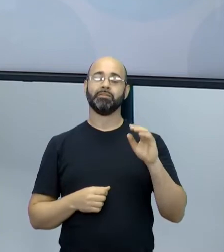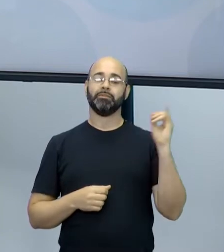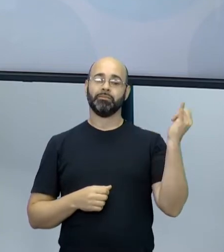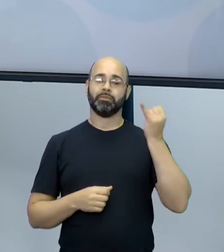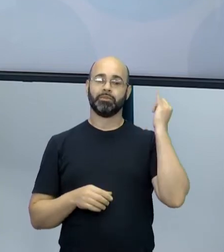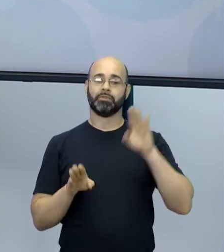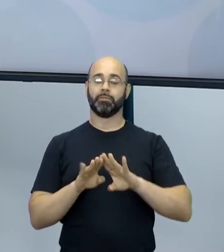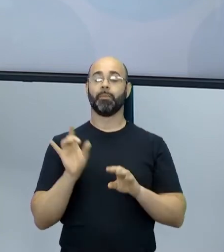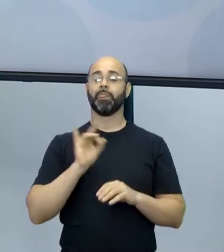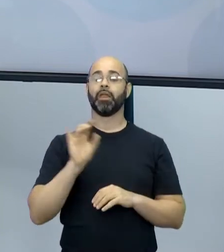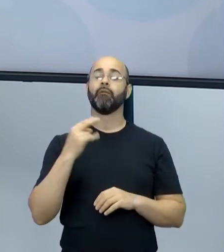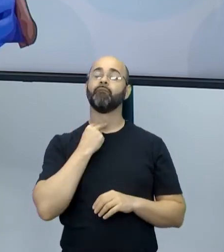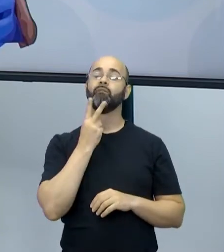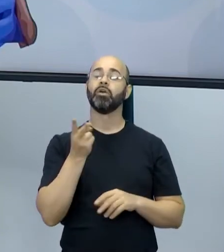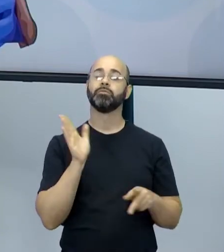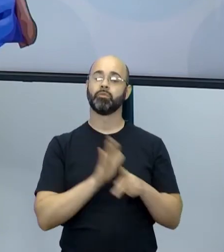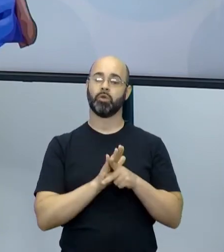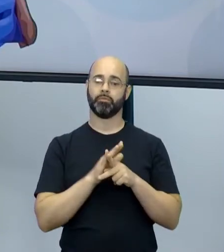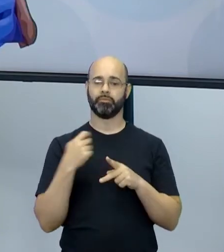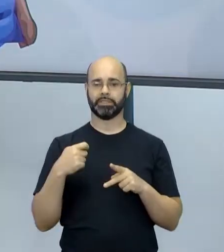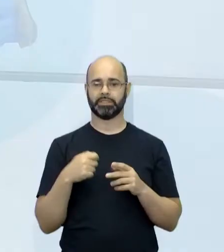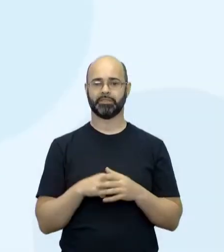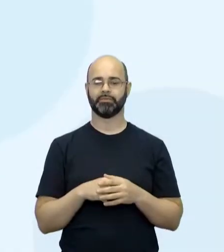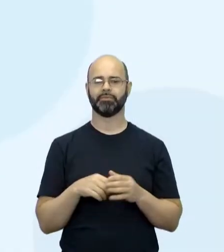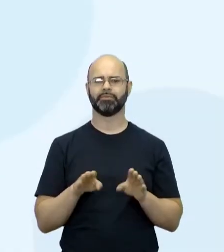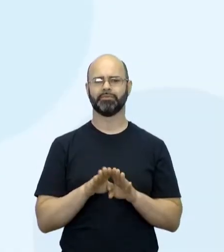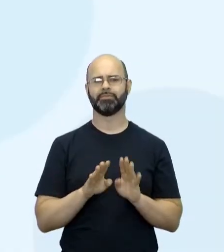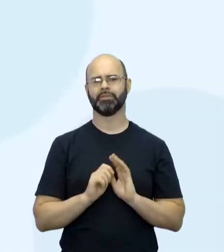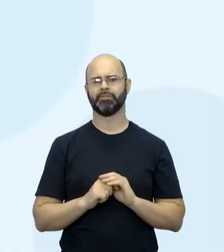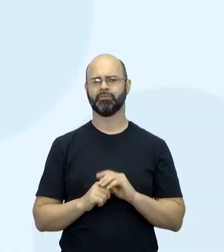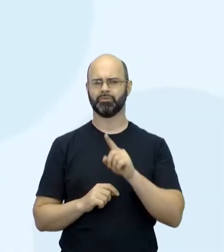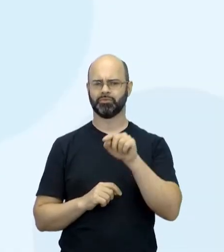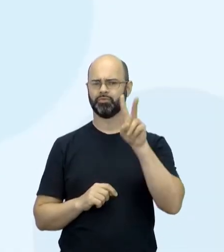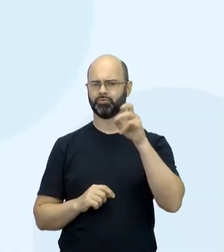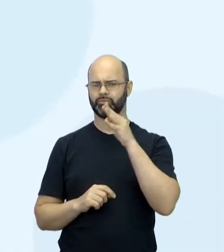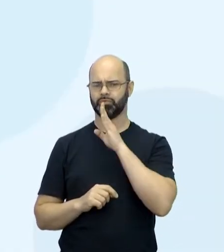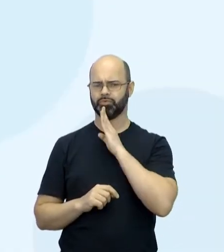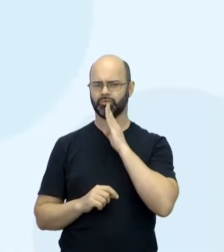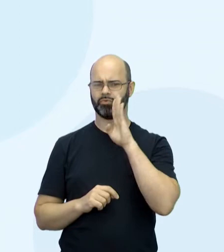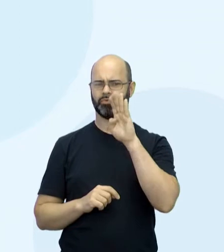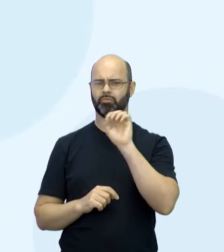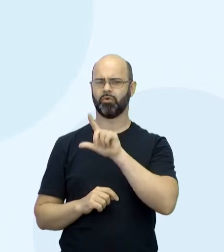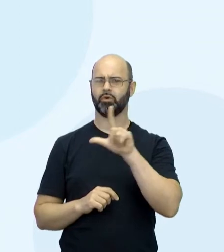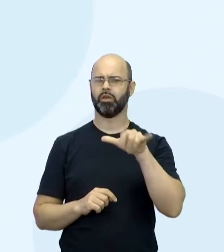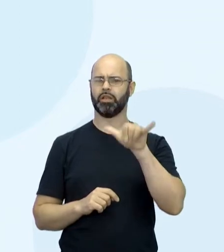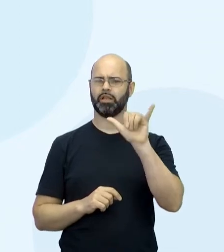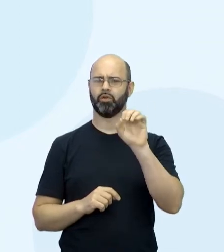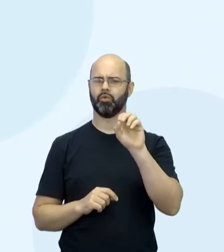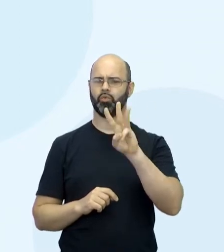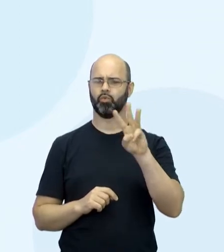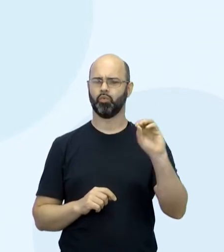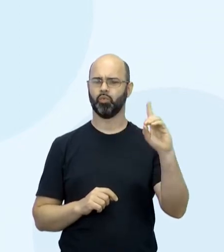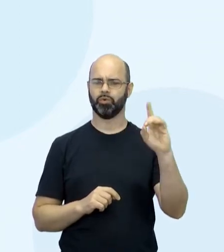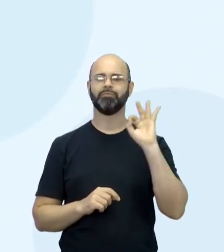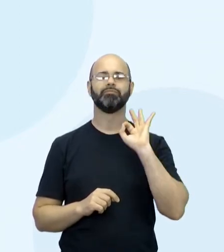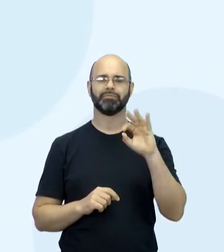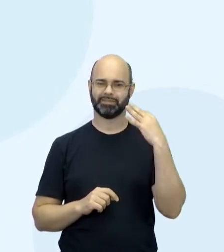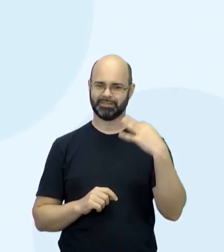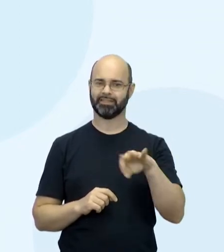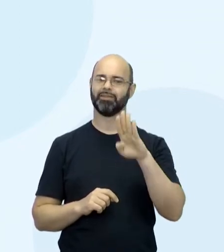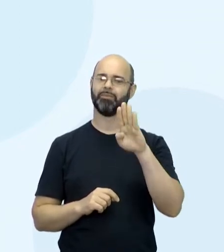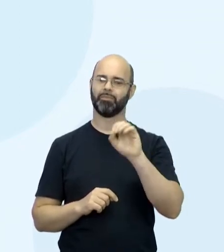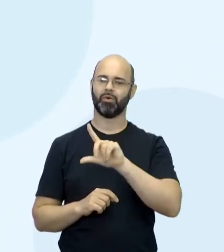tenha a sua voz, certo? Mas, você já ouviu falar em Bollywood? Então, não errei não, é